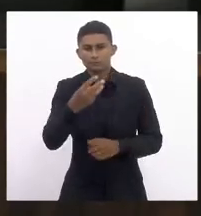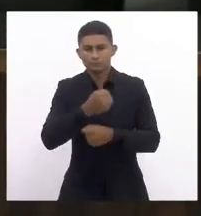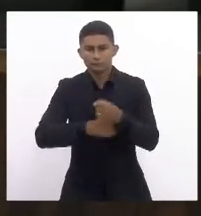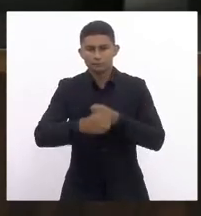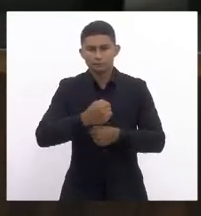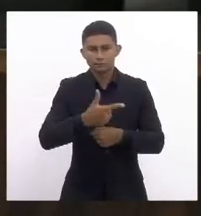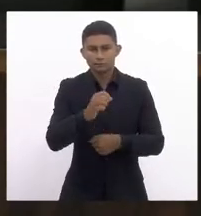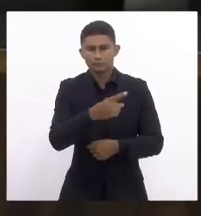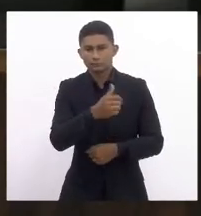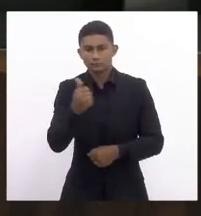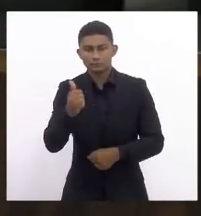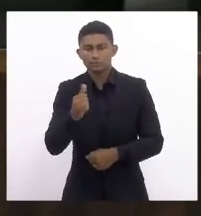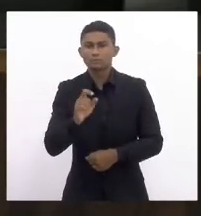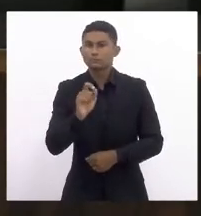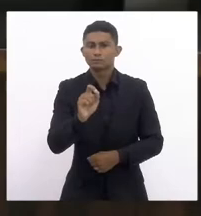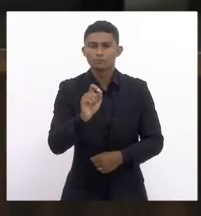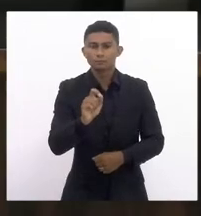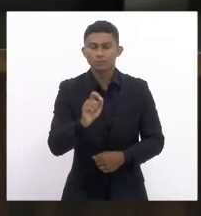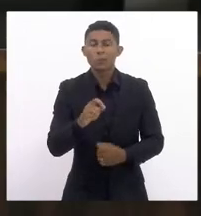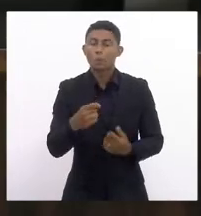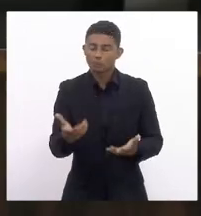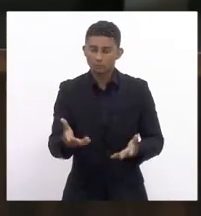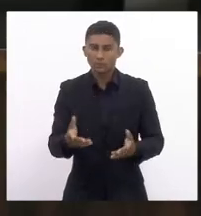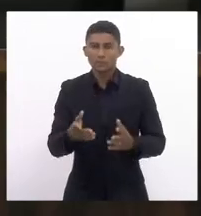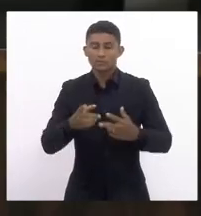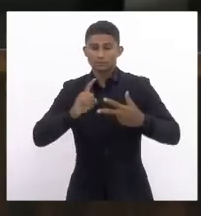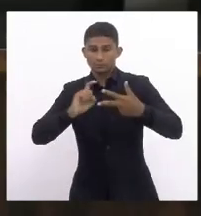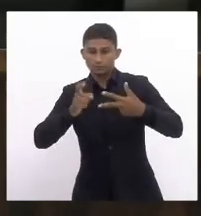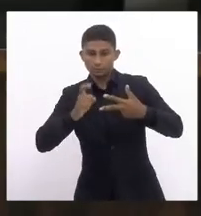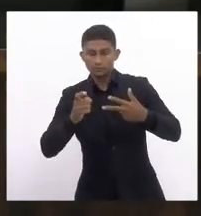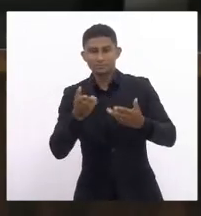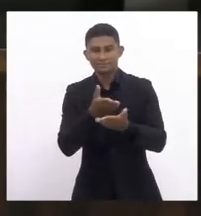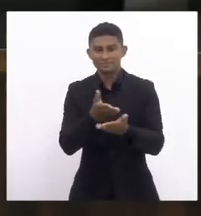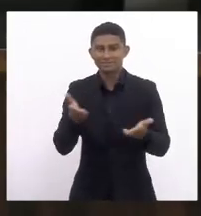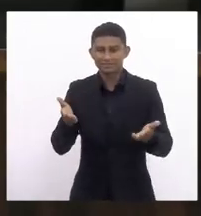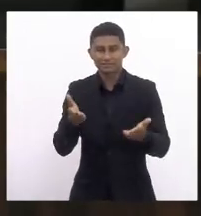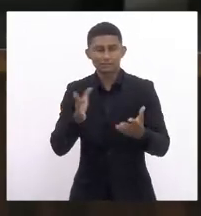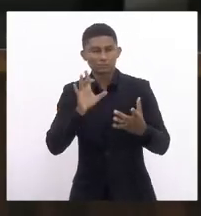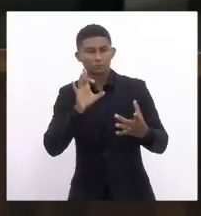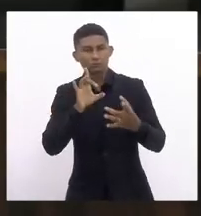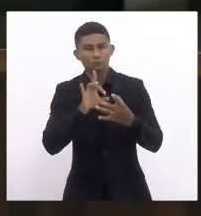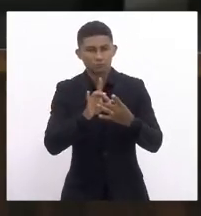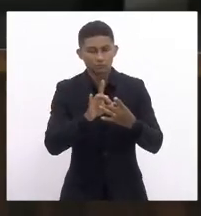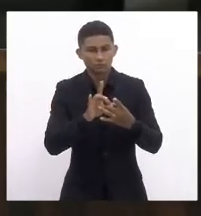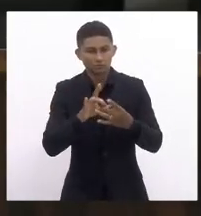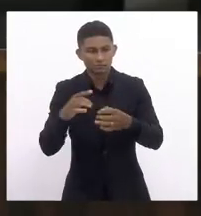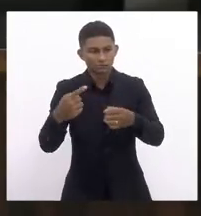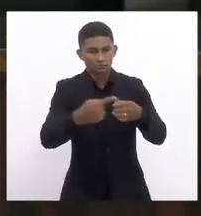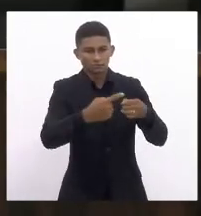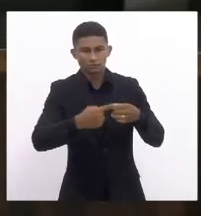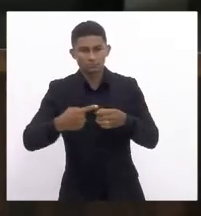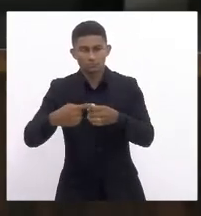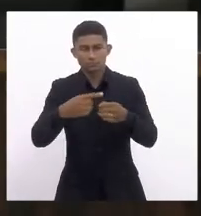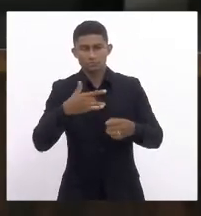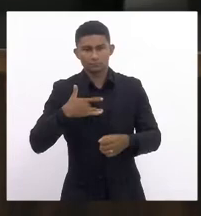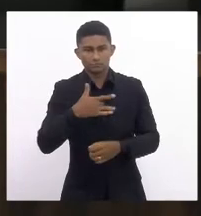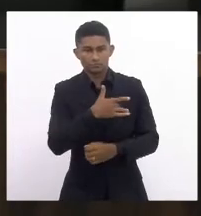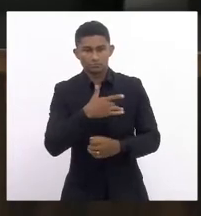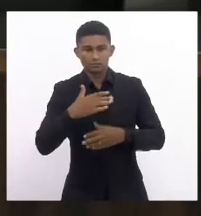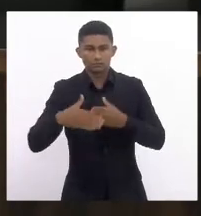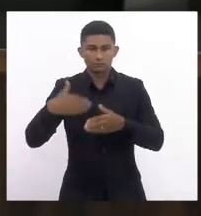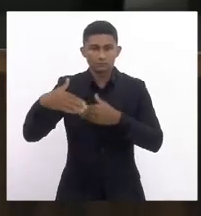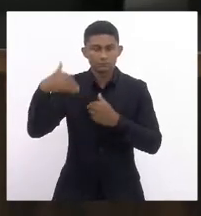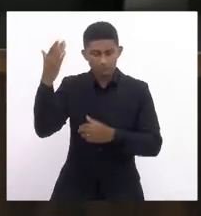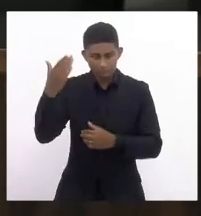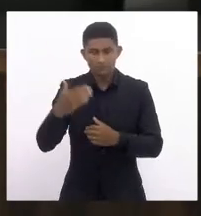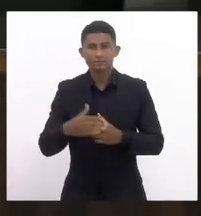André Siciliano e Jair Bittencourt, que autoriza o Poder Executivo a participar de consórcios intermunicipais de saúde e desenvolvimento em regime de gestão